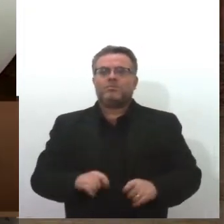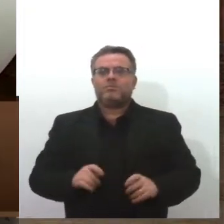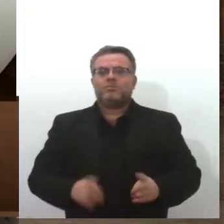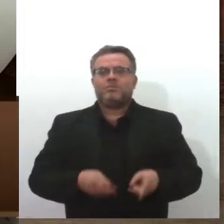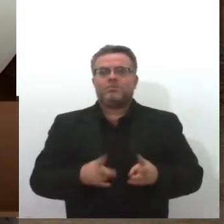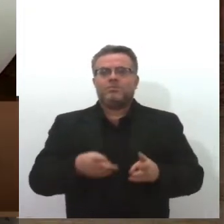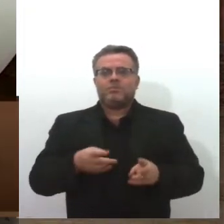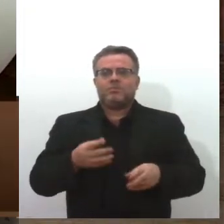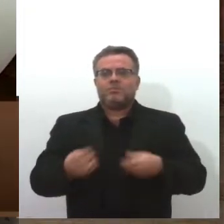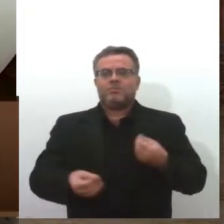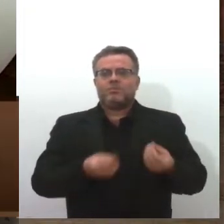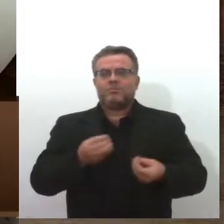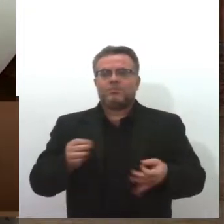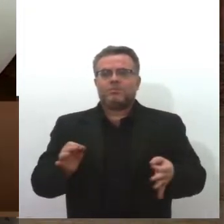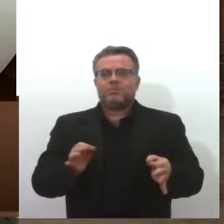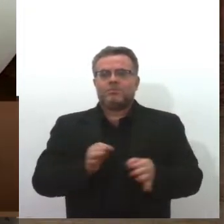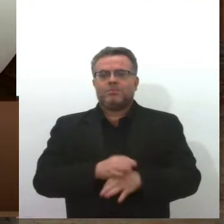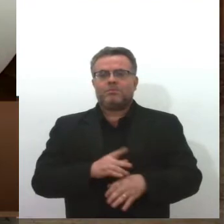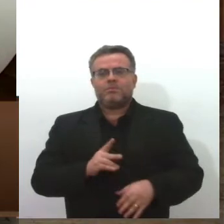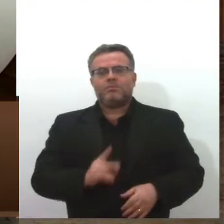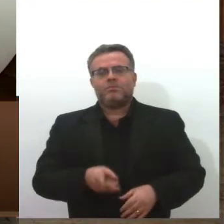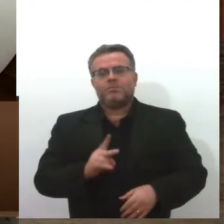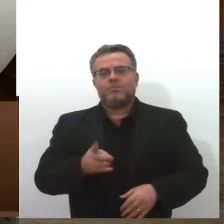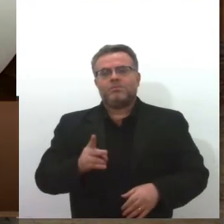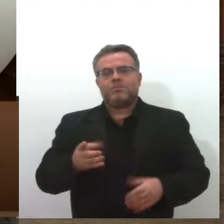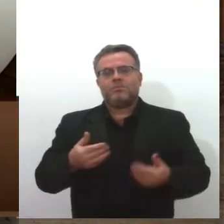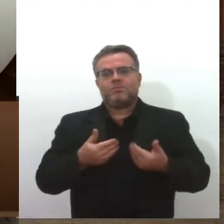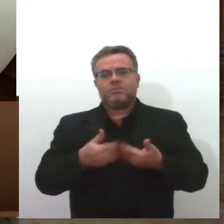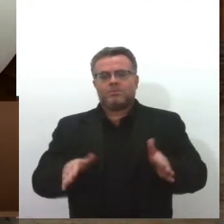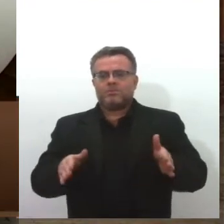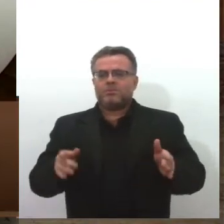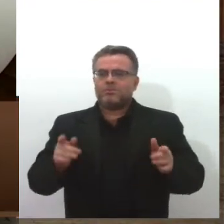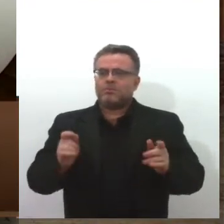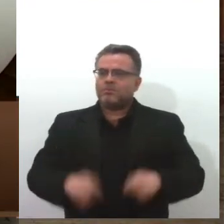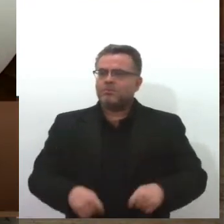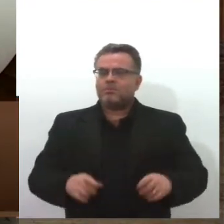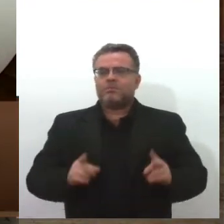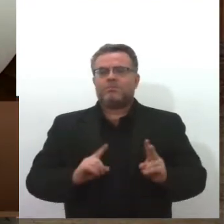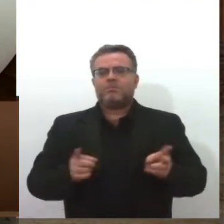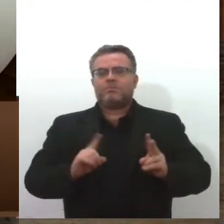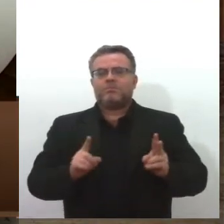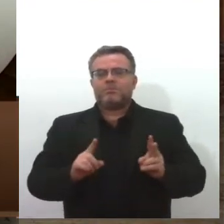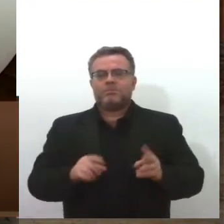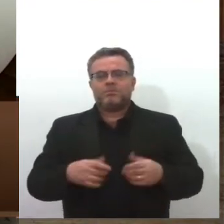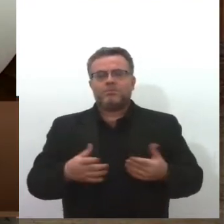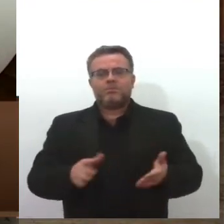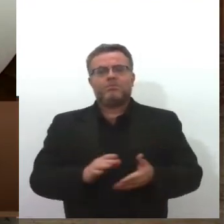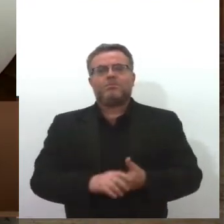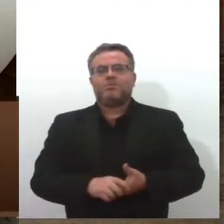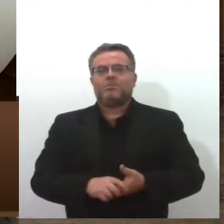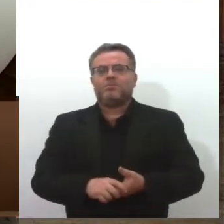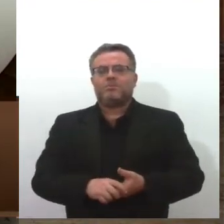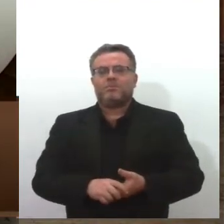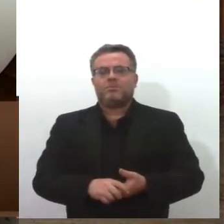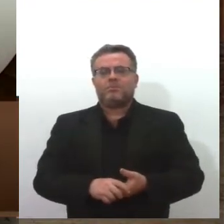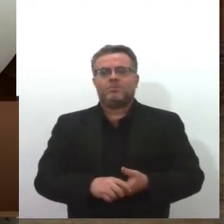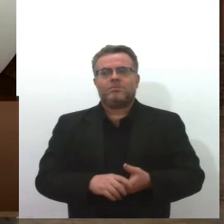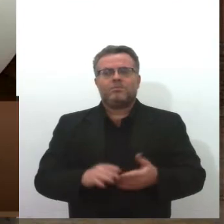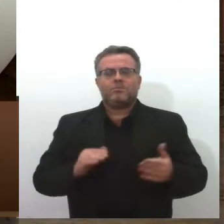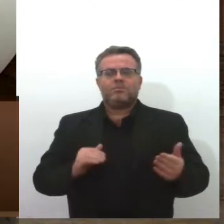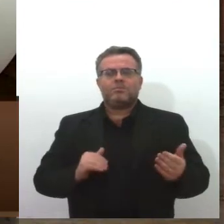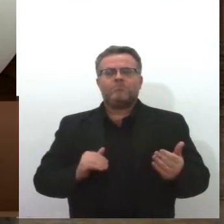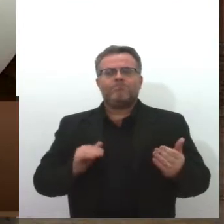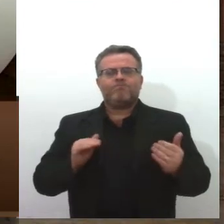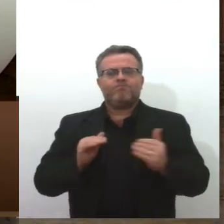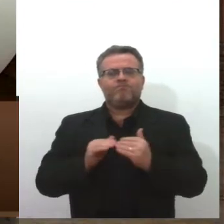indústria, mas mesmo assim essas aberturas não são suficientes para, digamos que, compensar aí a perda do